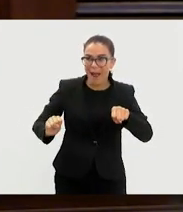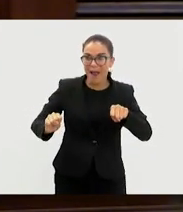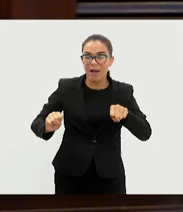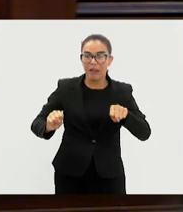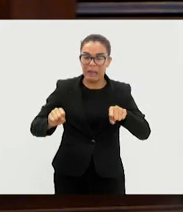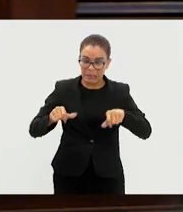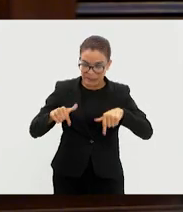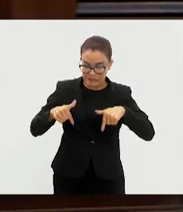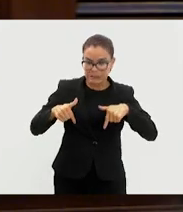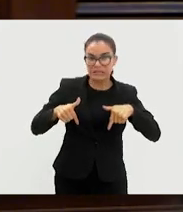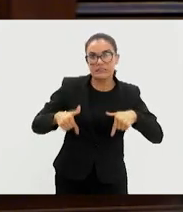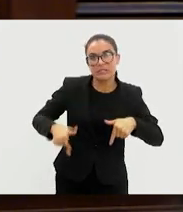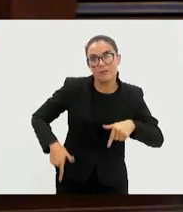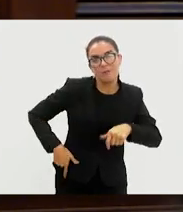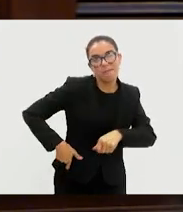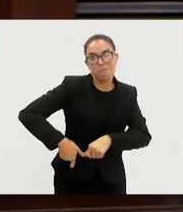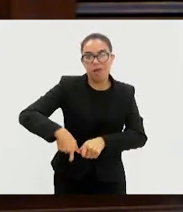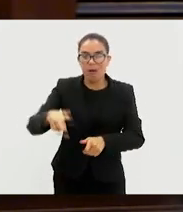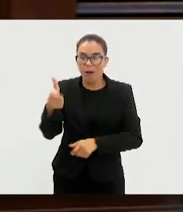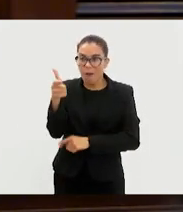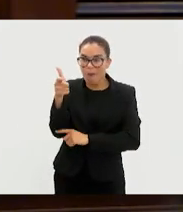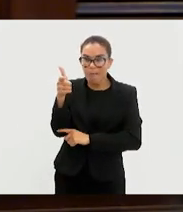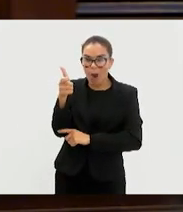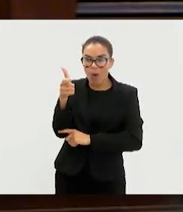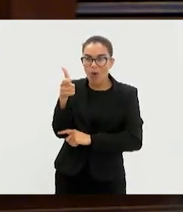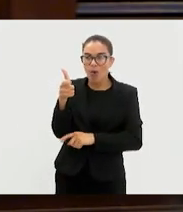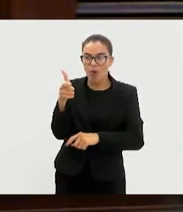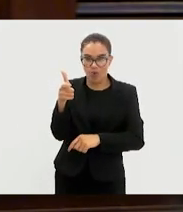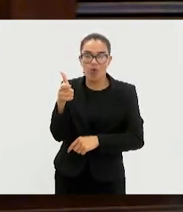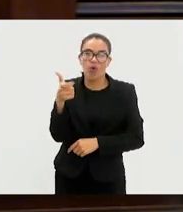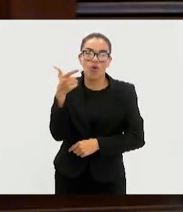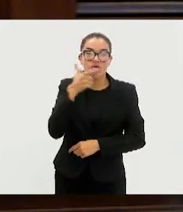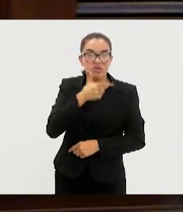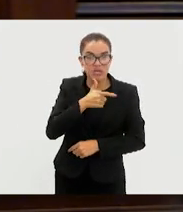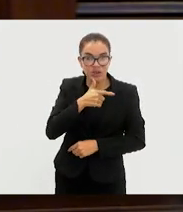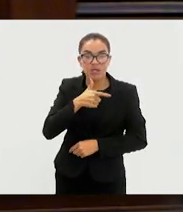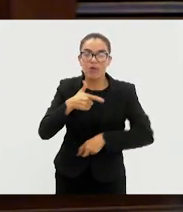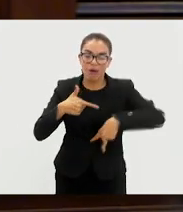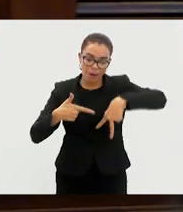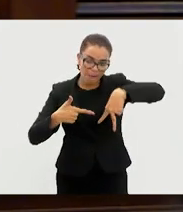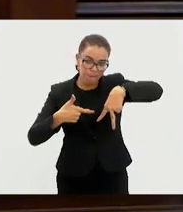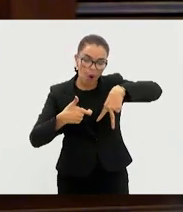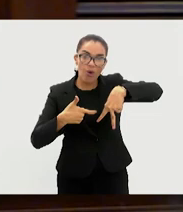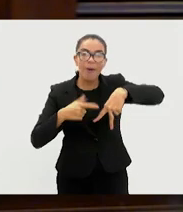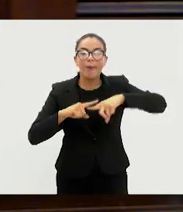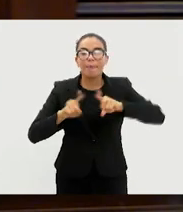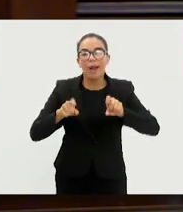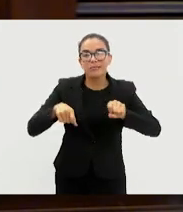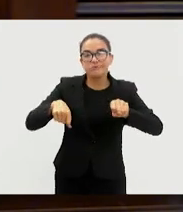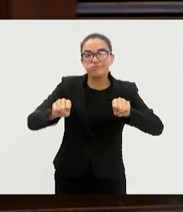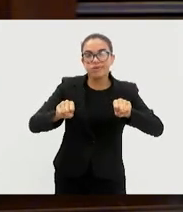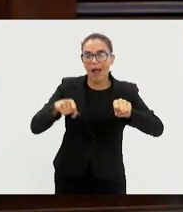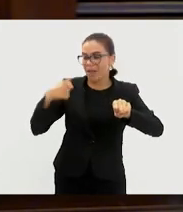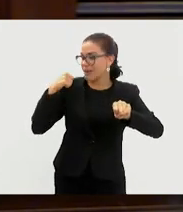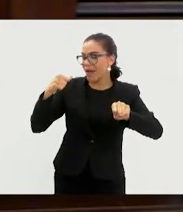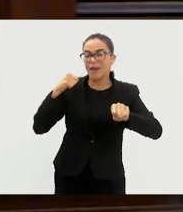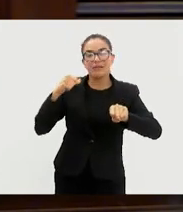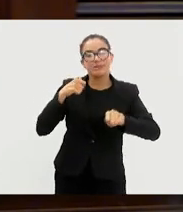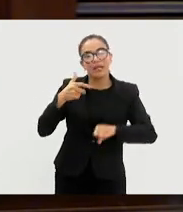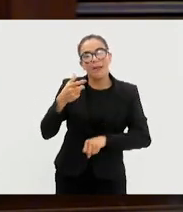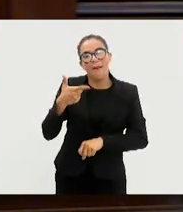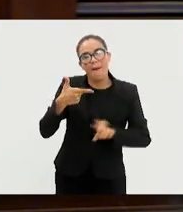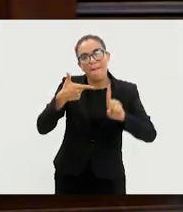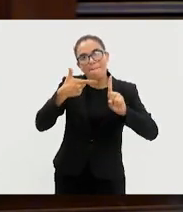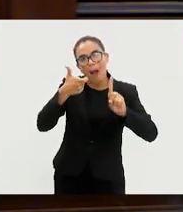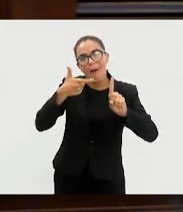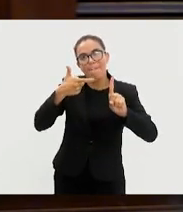reagiu, conseguiu balear um dos criminosos na perna, mas a moto que estava atrás deu 3 tiros,